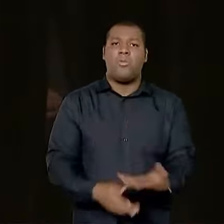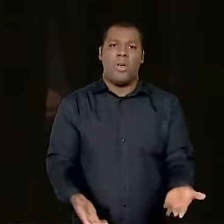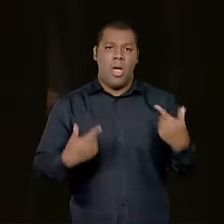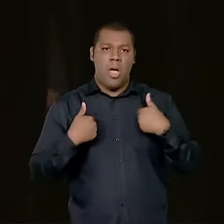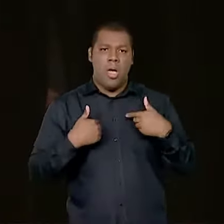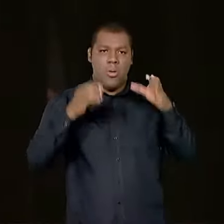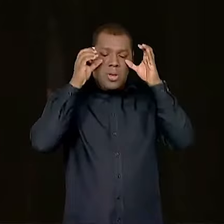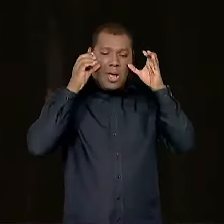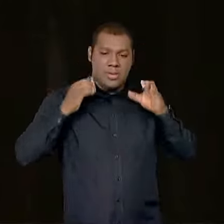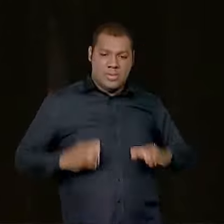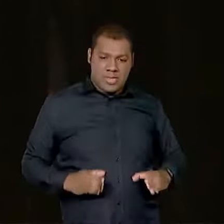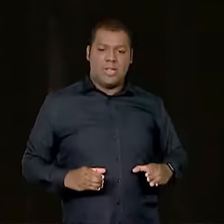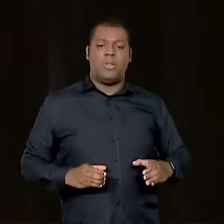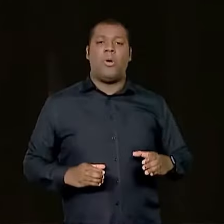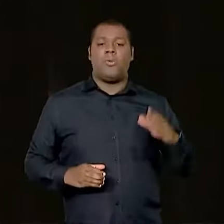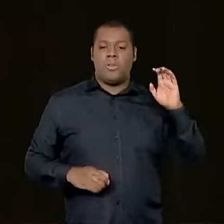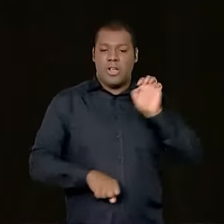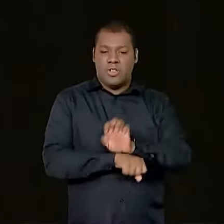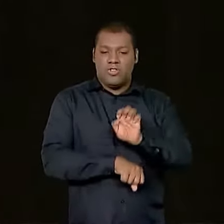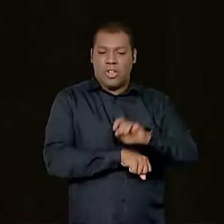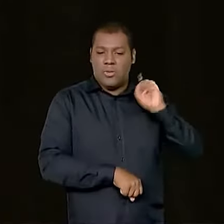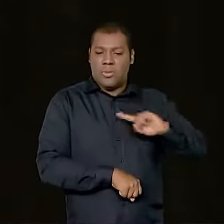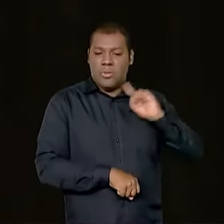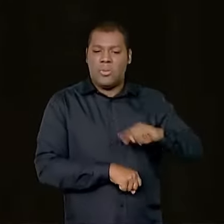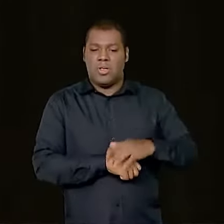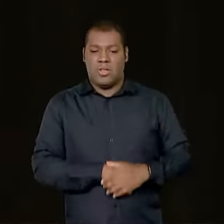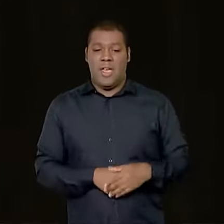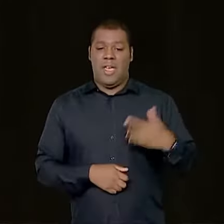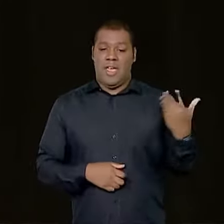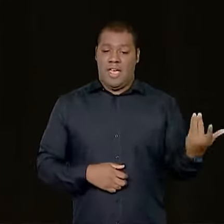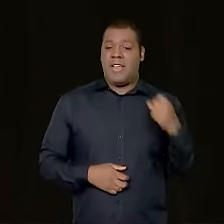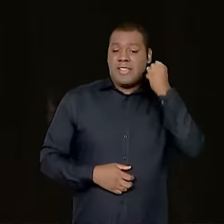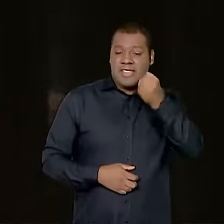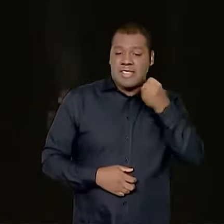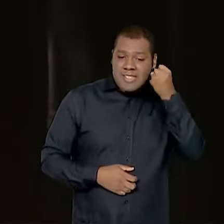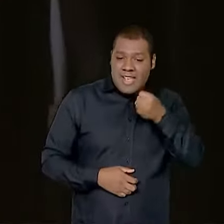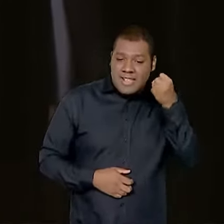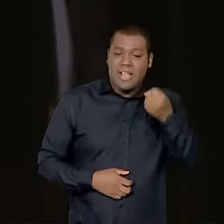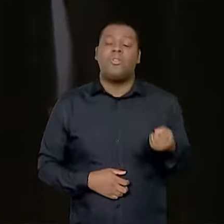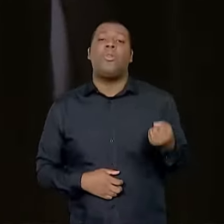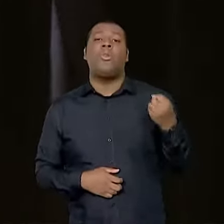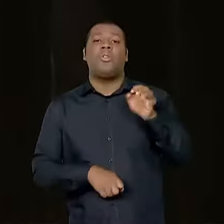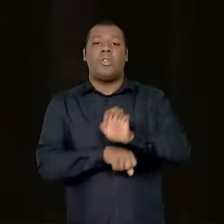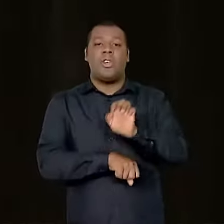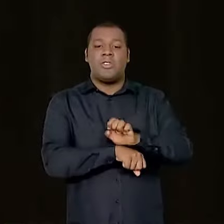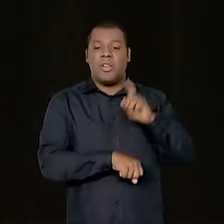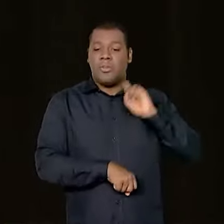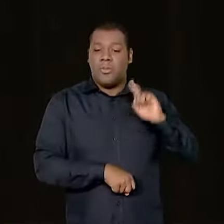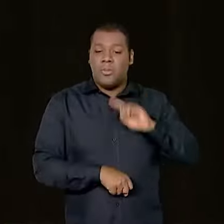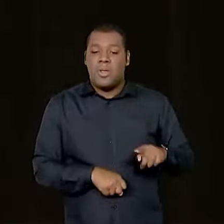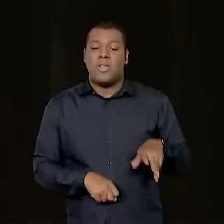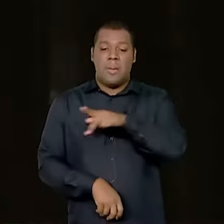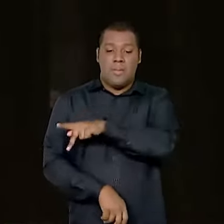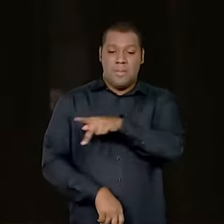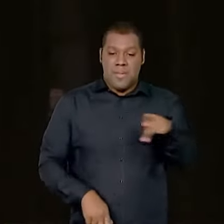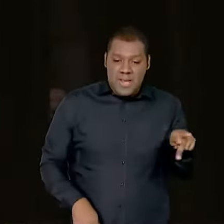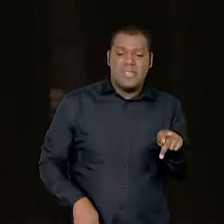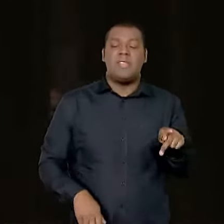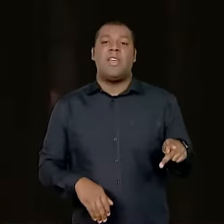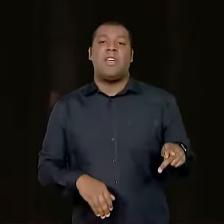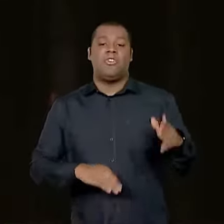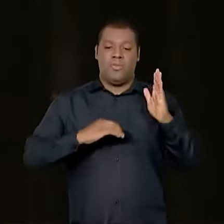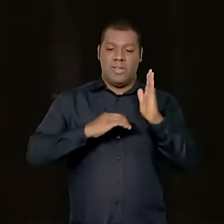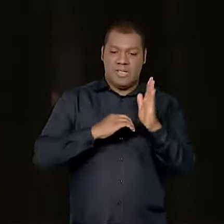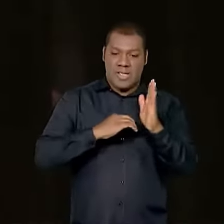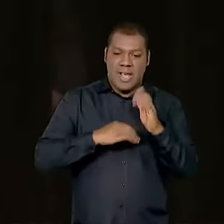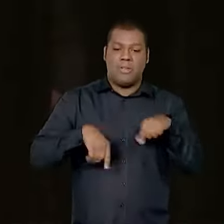cidadão mineiro, como senador por Minas Gerais, como presidente do Senado e presidente do Congresso Nacional, a minha